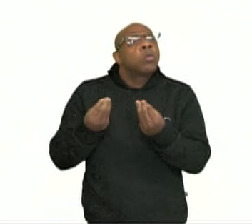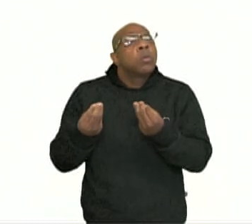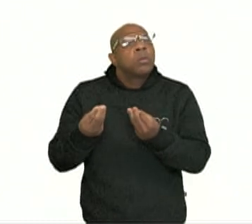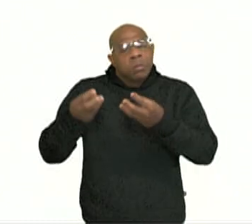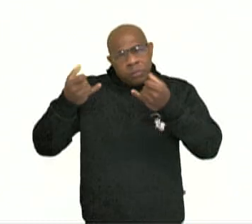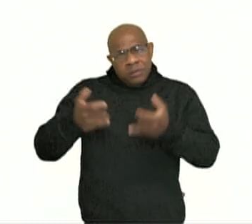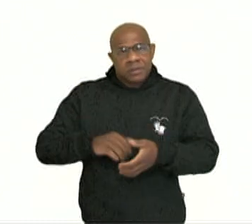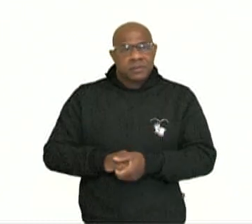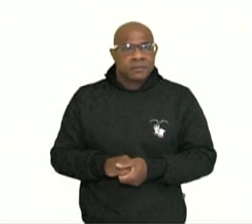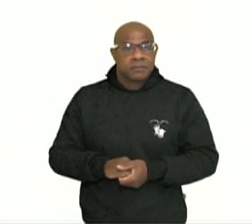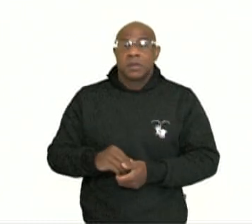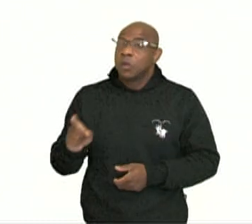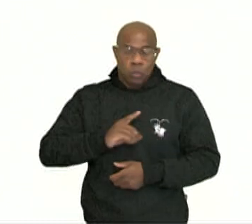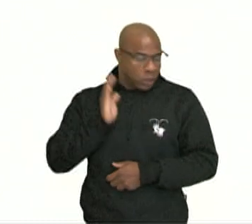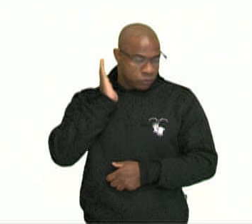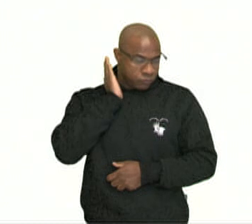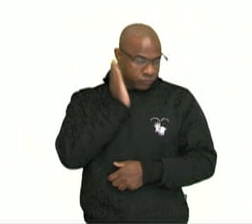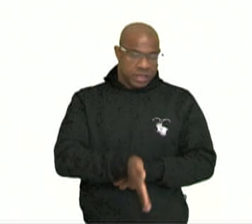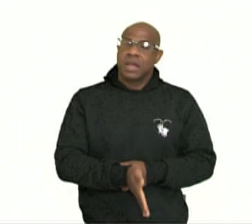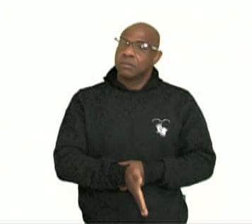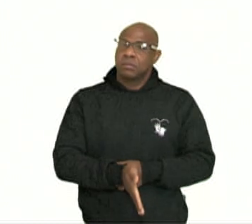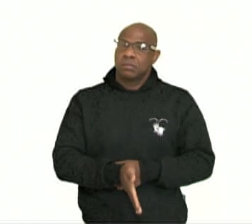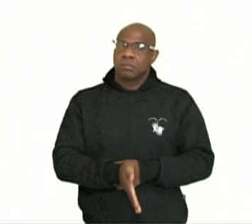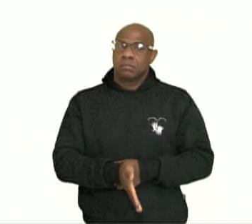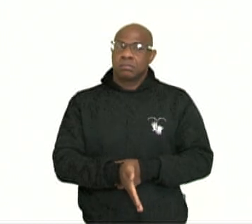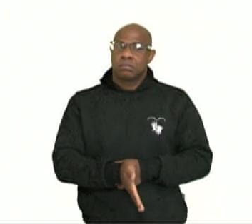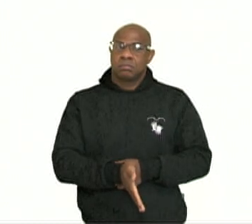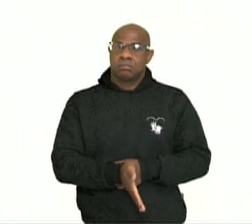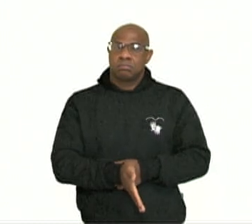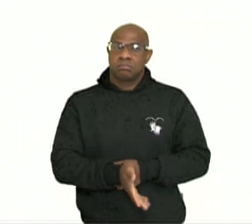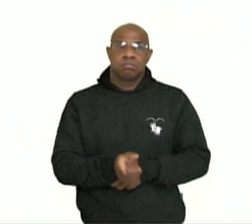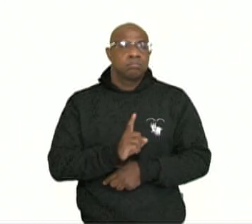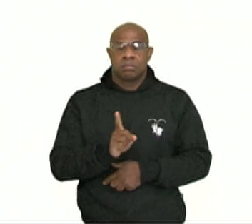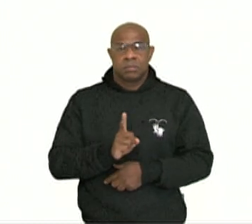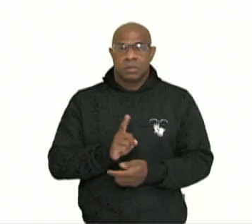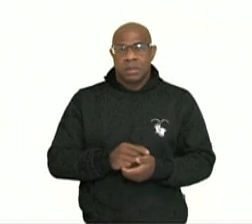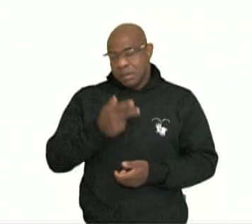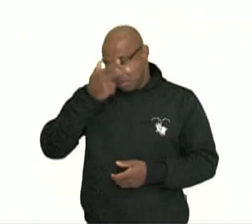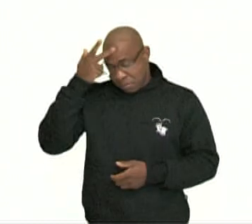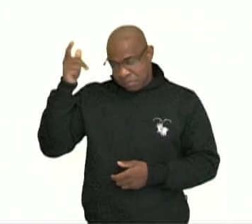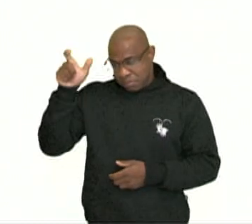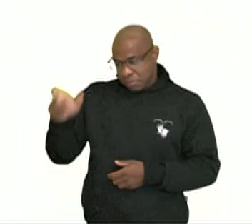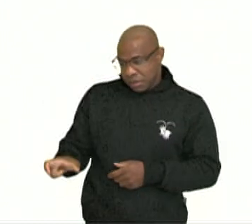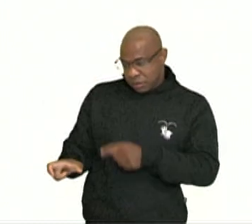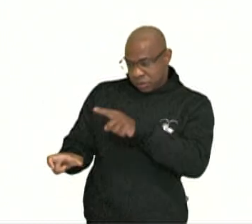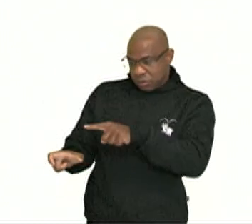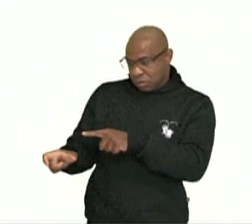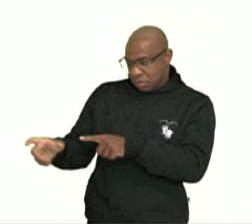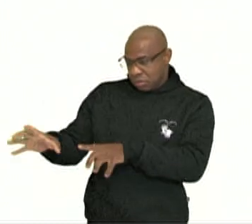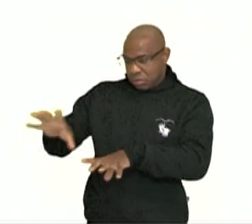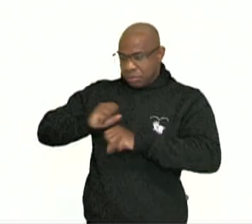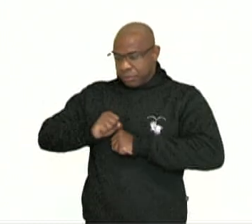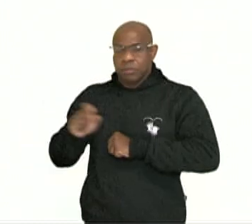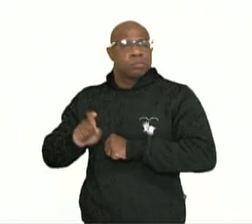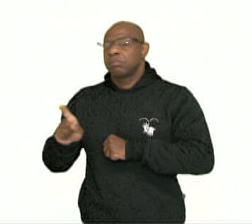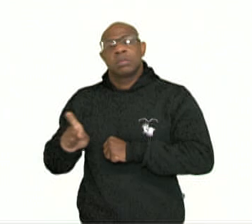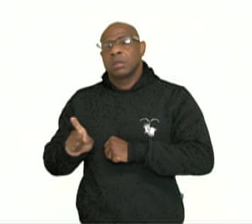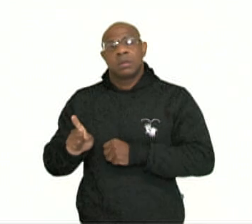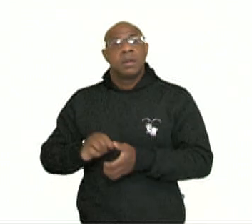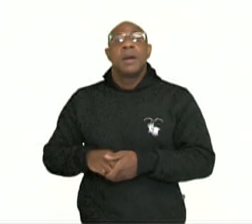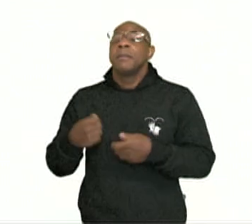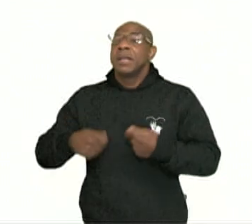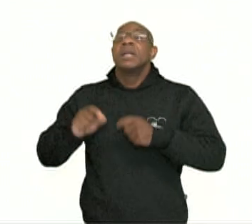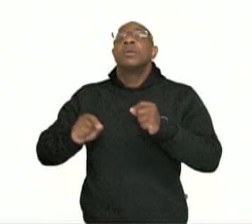que não é transmitida diretamente do nematóide para a pessoa? Existe ali um intermediário, um